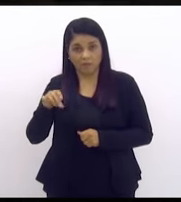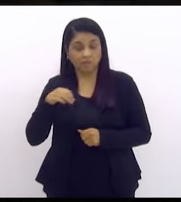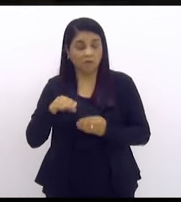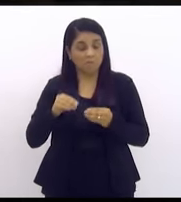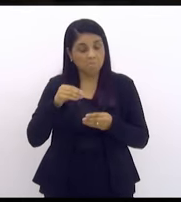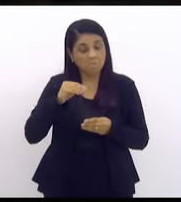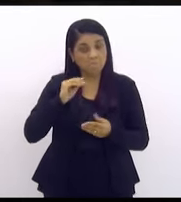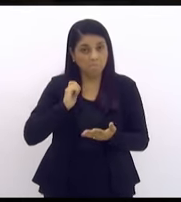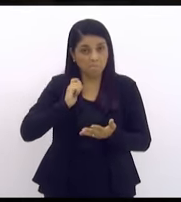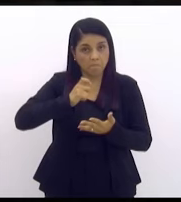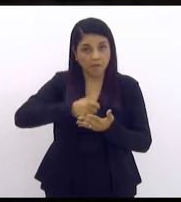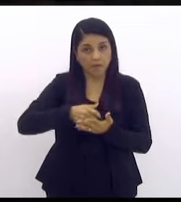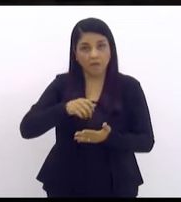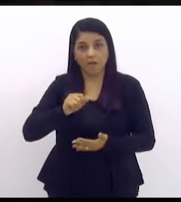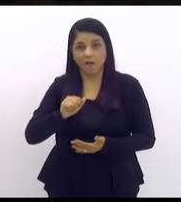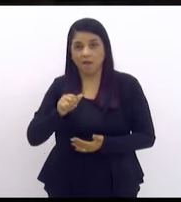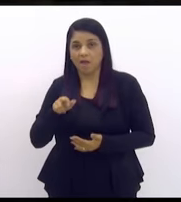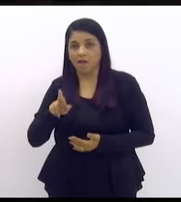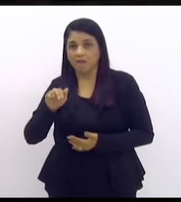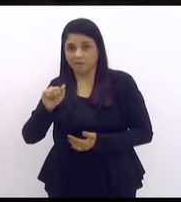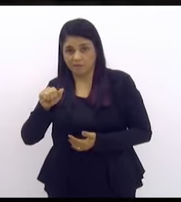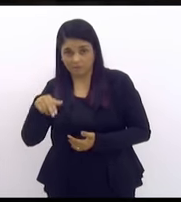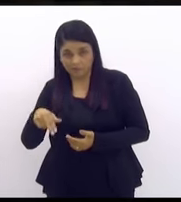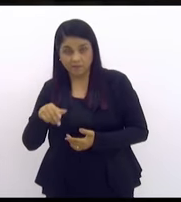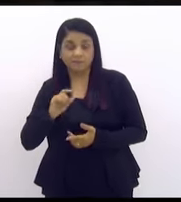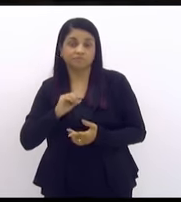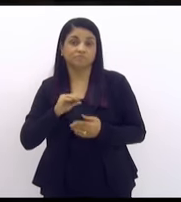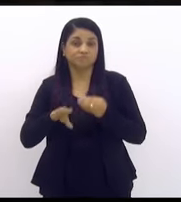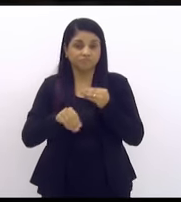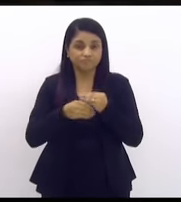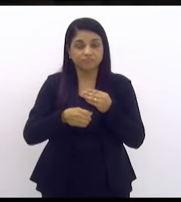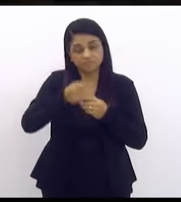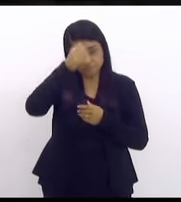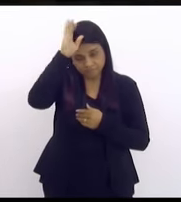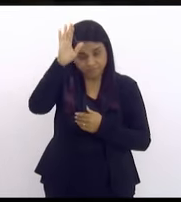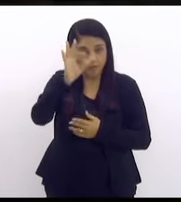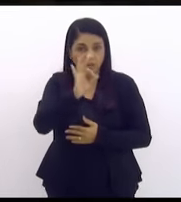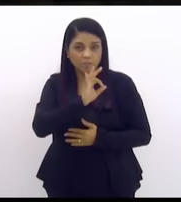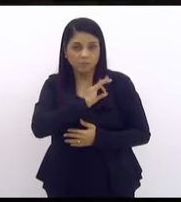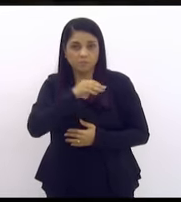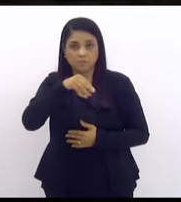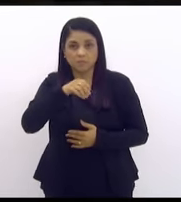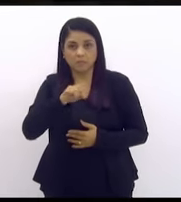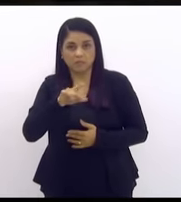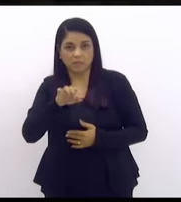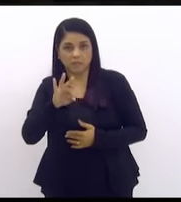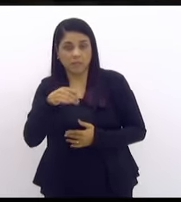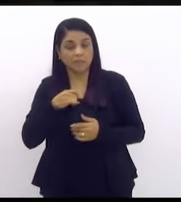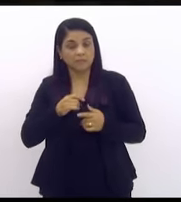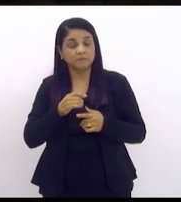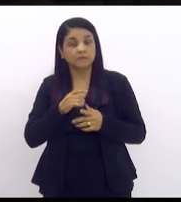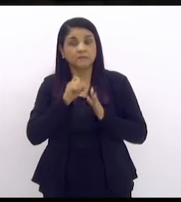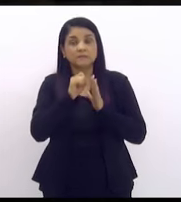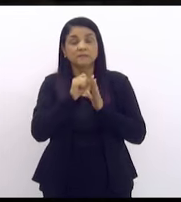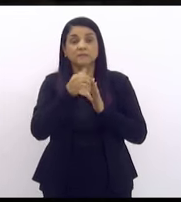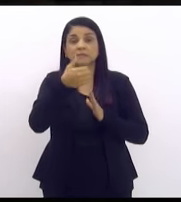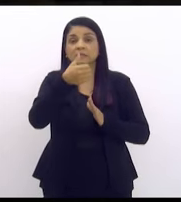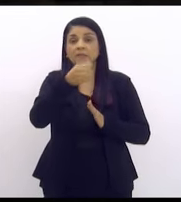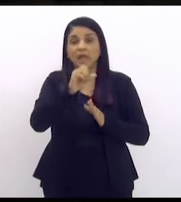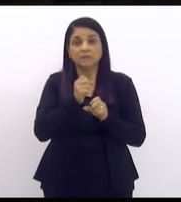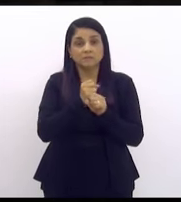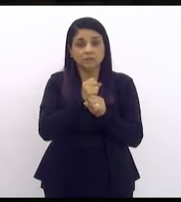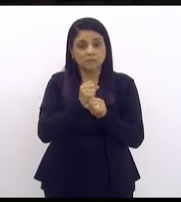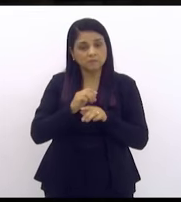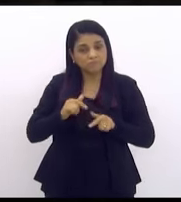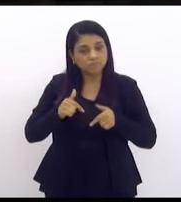minha cidade, para aqueles que são da Polícia Militar, do Bombeiro Militar e dedicaram décadas da sua vida para que a gente pudesse ter uma cidade mais segura,